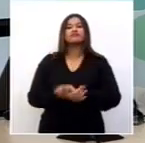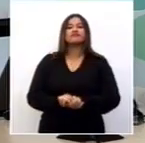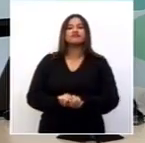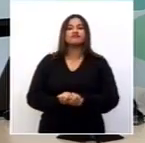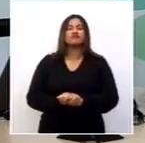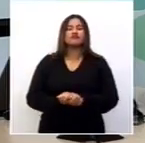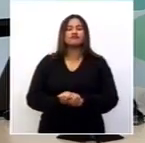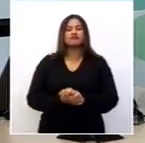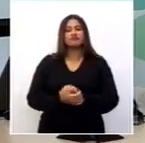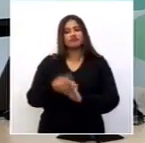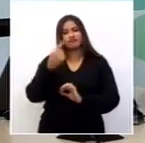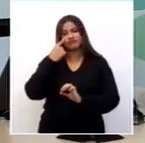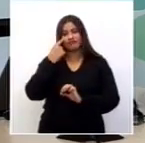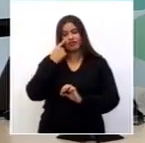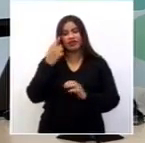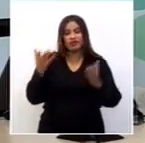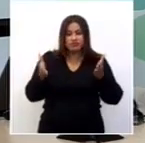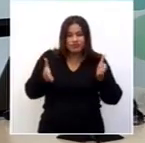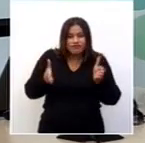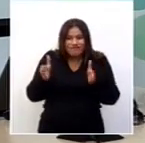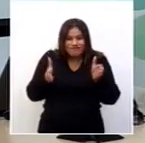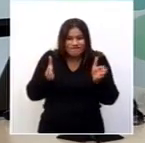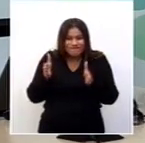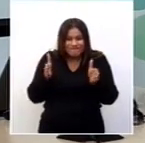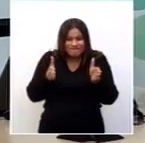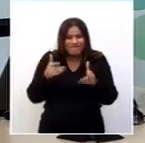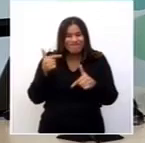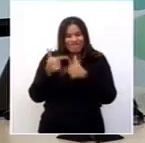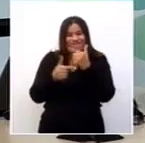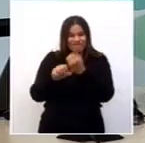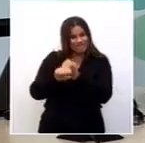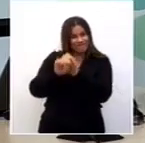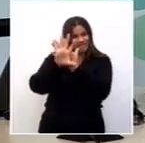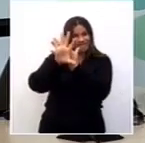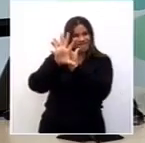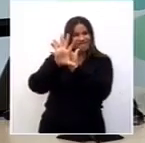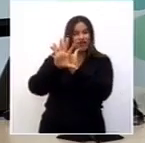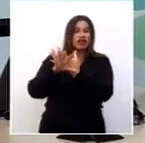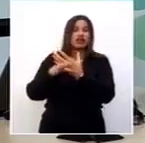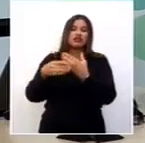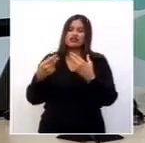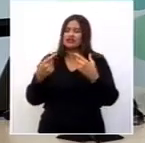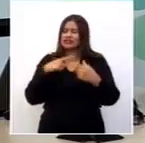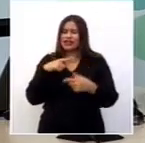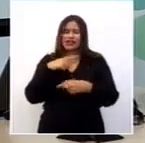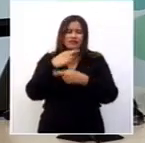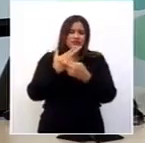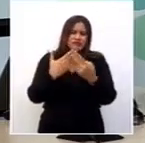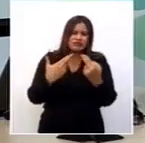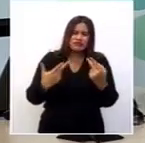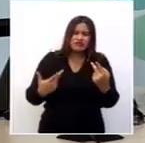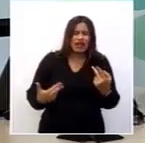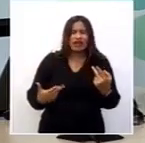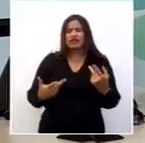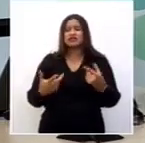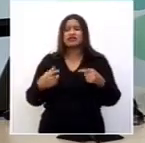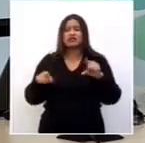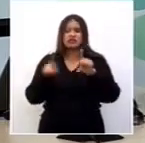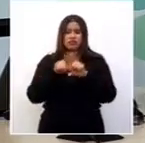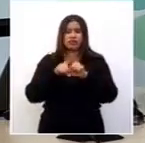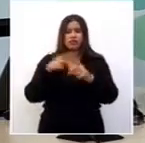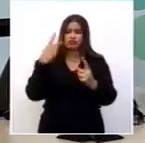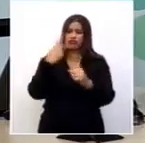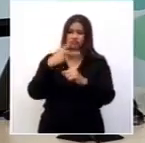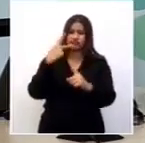A gente compreende que nesse momento de trabalho remoto, existem diversos recursos e plataformas digitais, né, para a